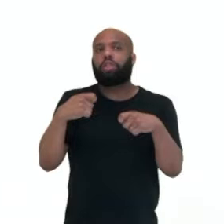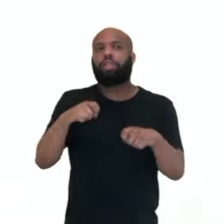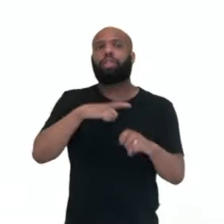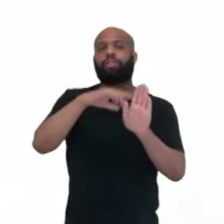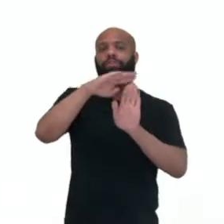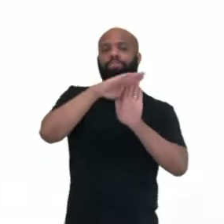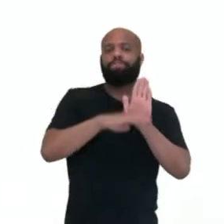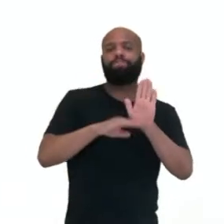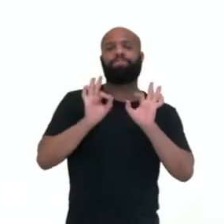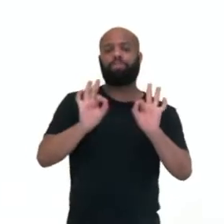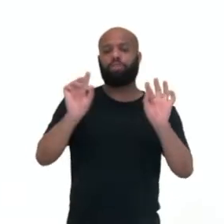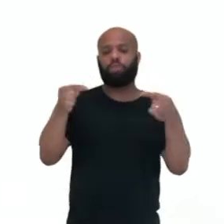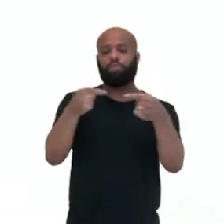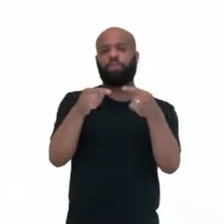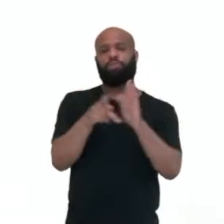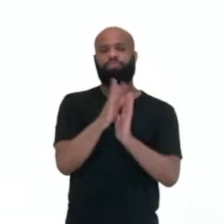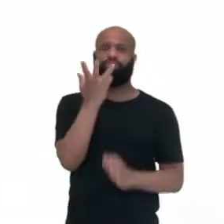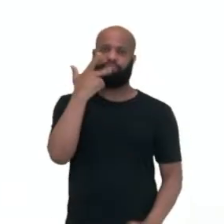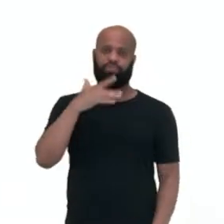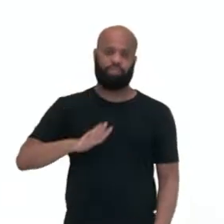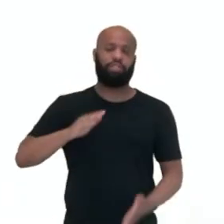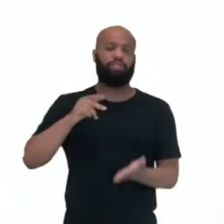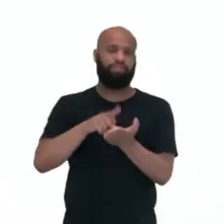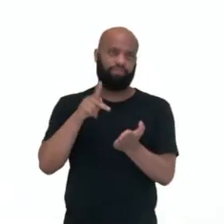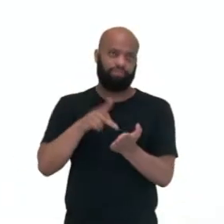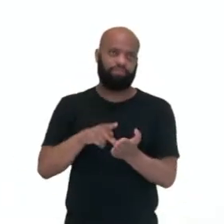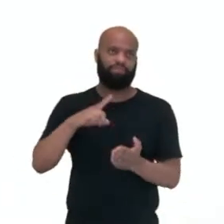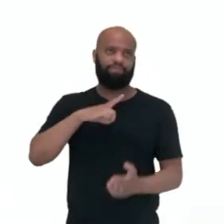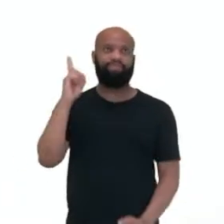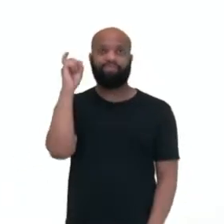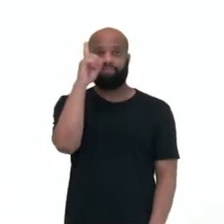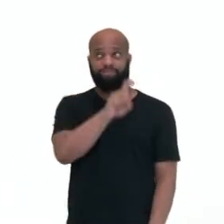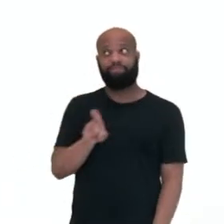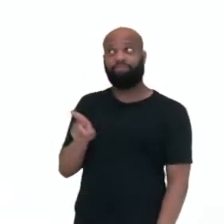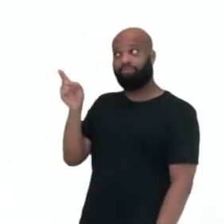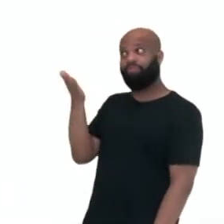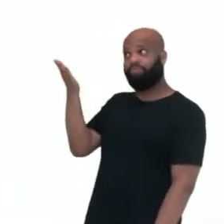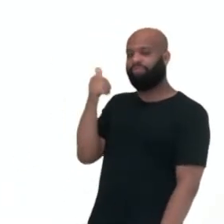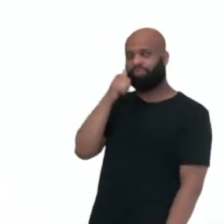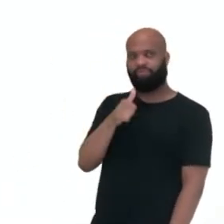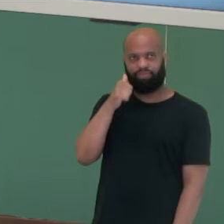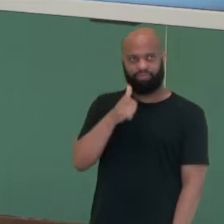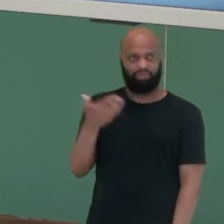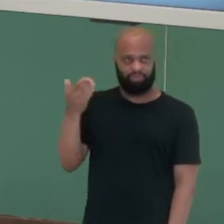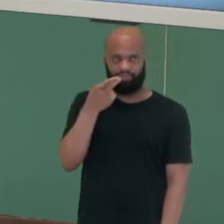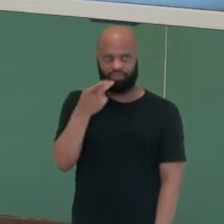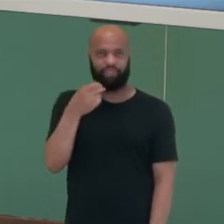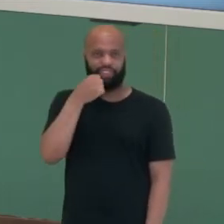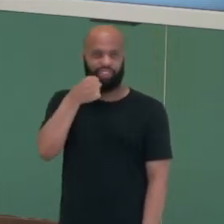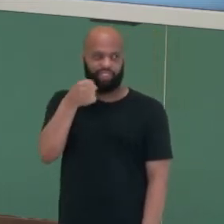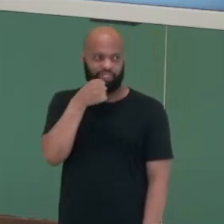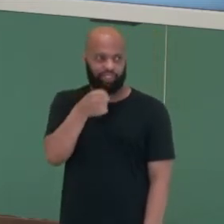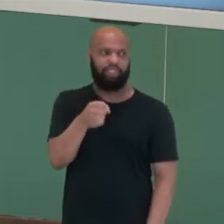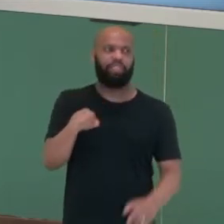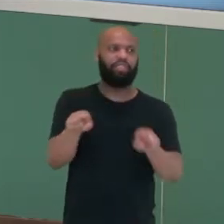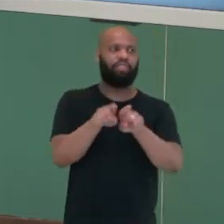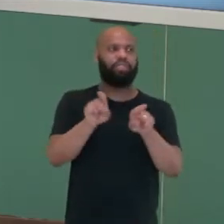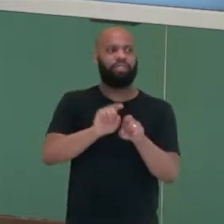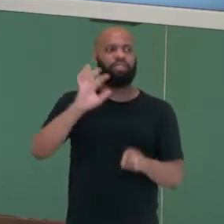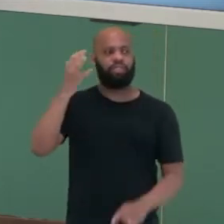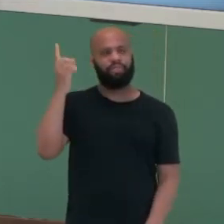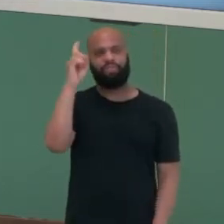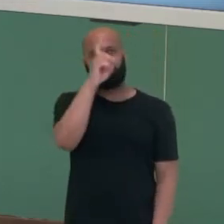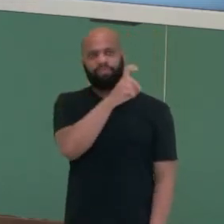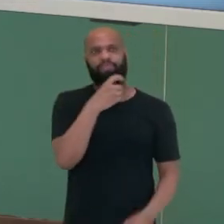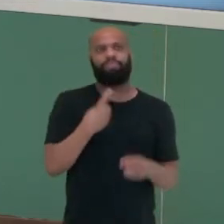programação adequada à infância. O que está muito difícil, segundo a entrevistada, de ocorrer, né? O que